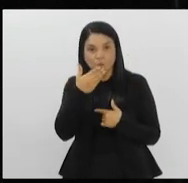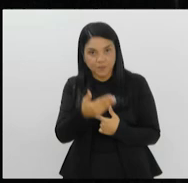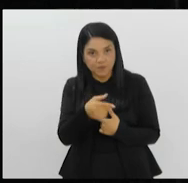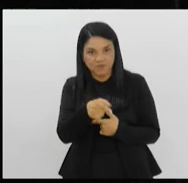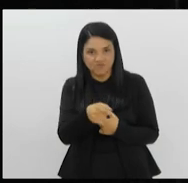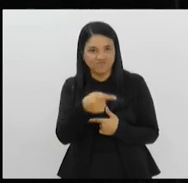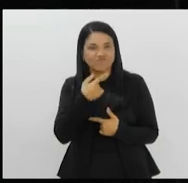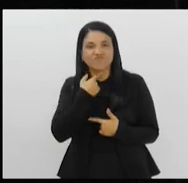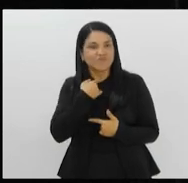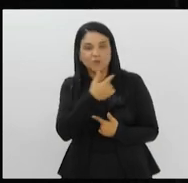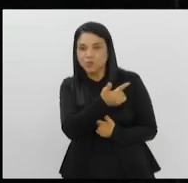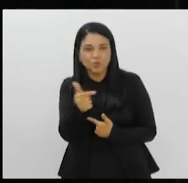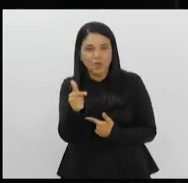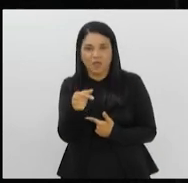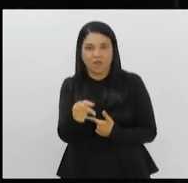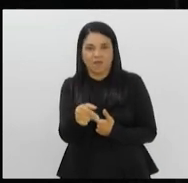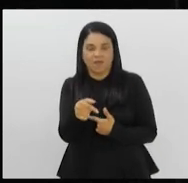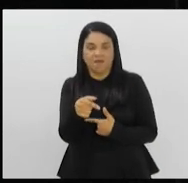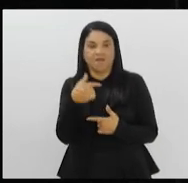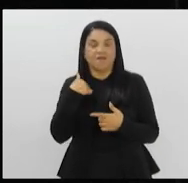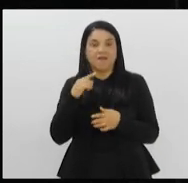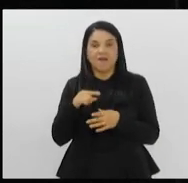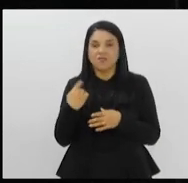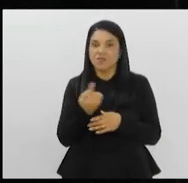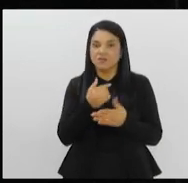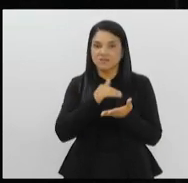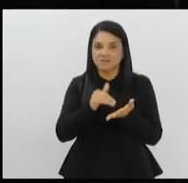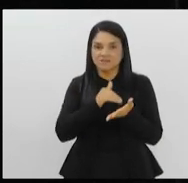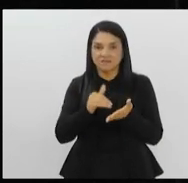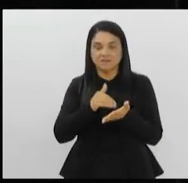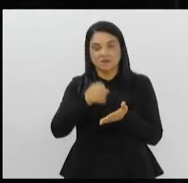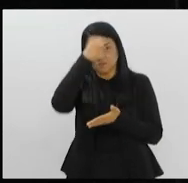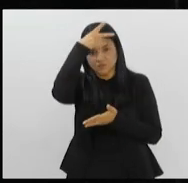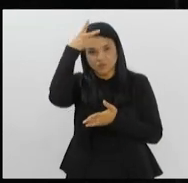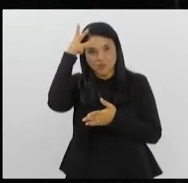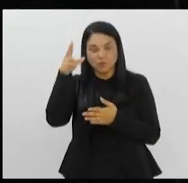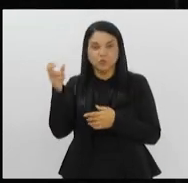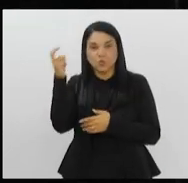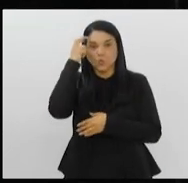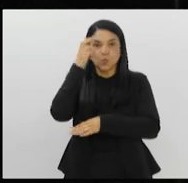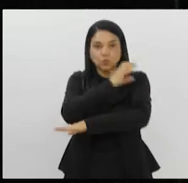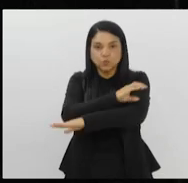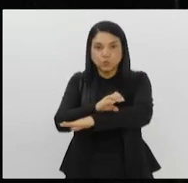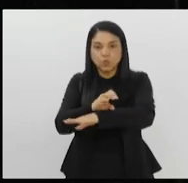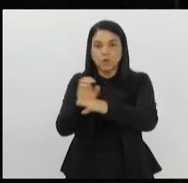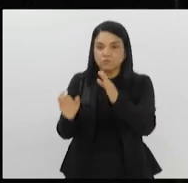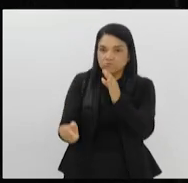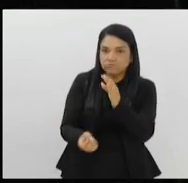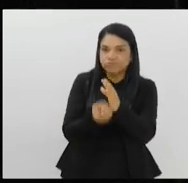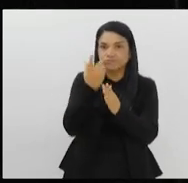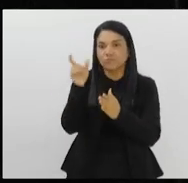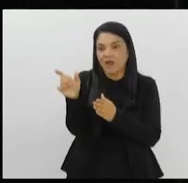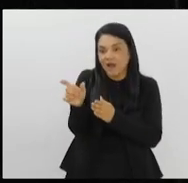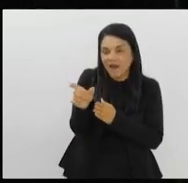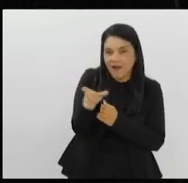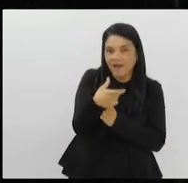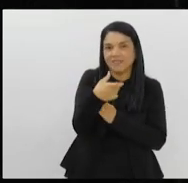inclusive, a nossa Secretaria Municipal de Cultura a criar uma carteira de